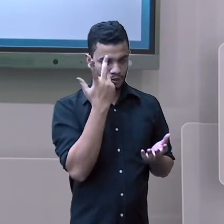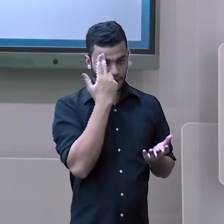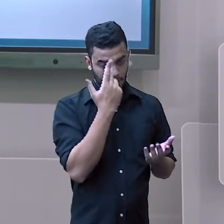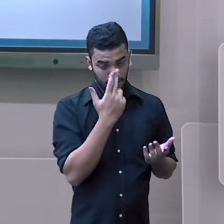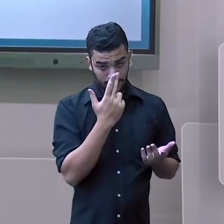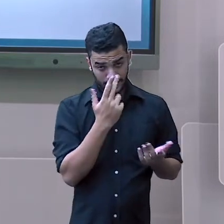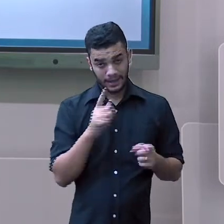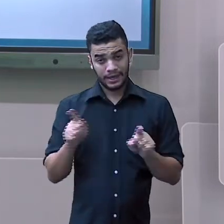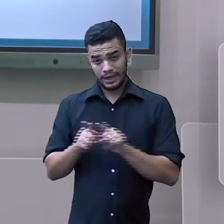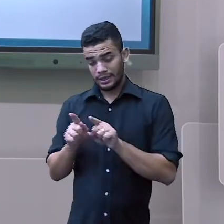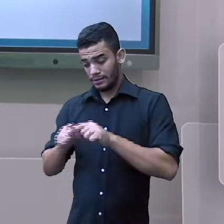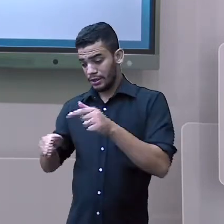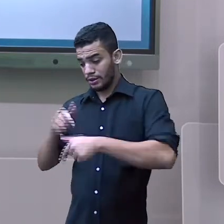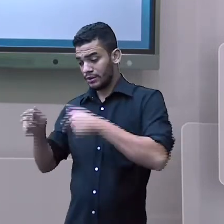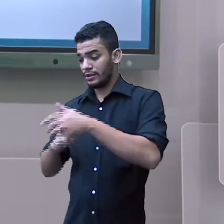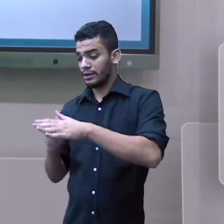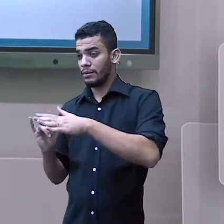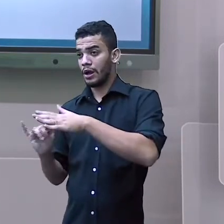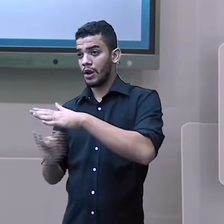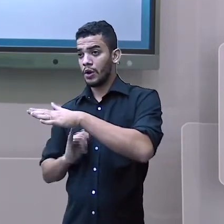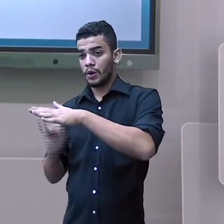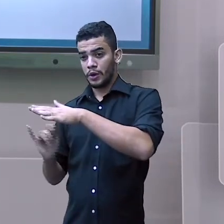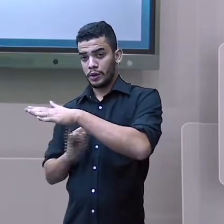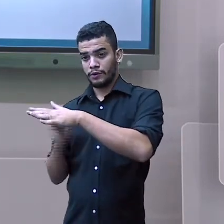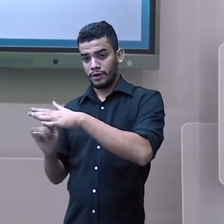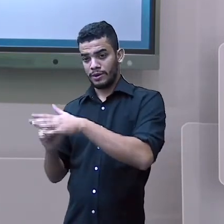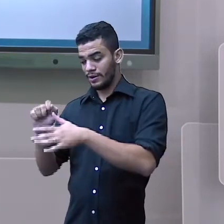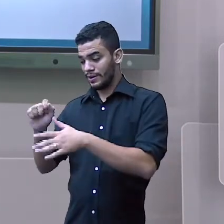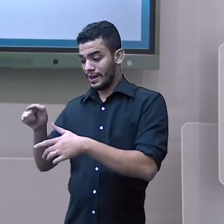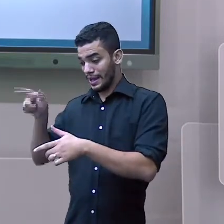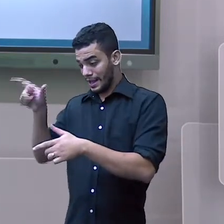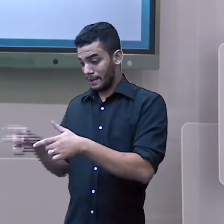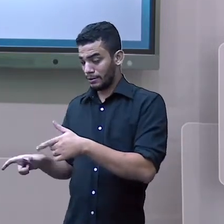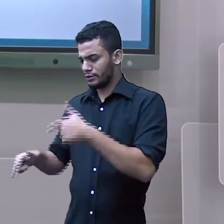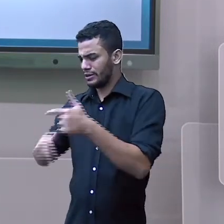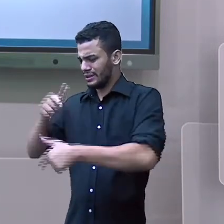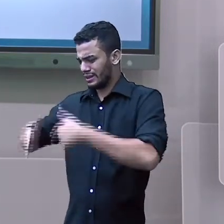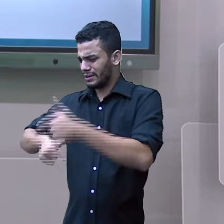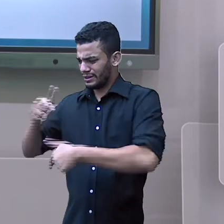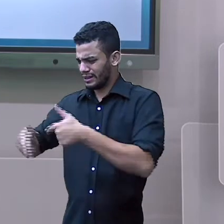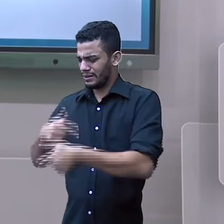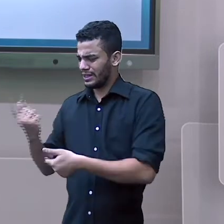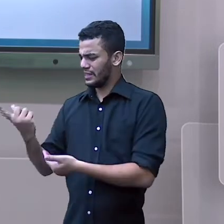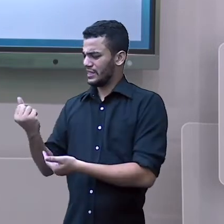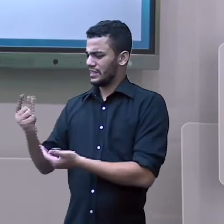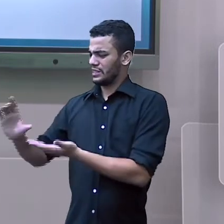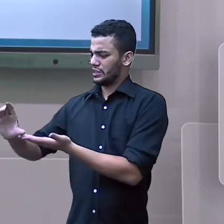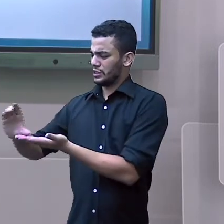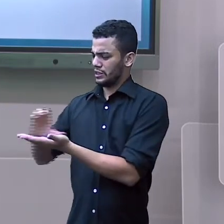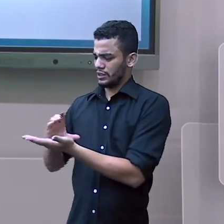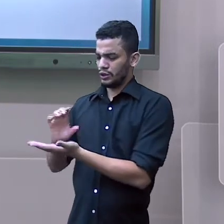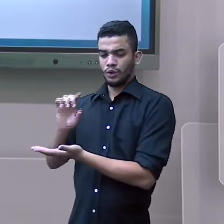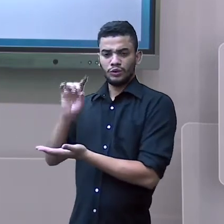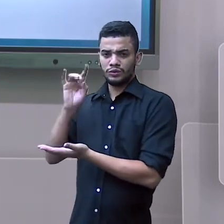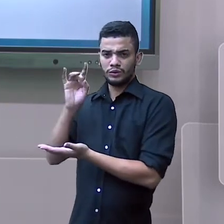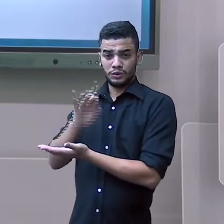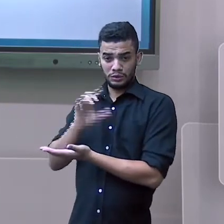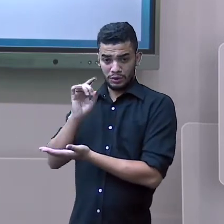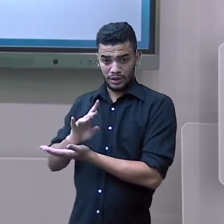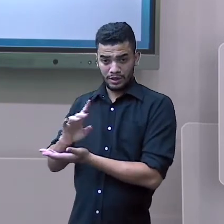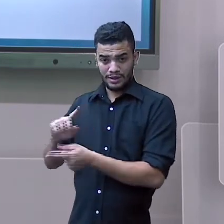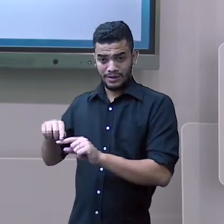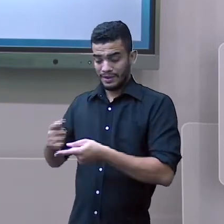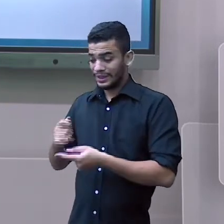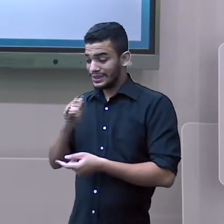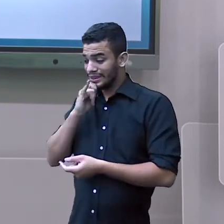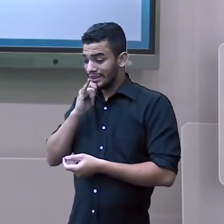não tem para eles a segurança. Por quê? Porque não é um trabalho